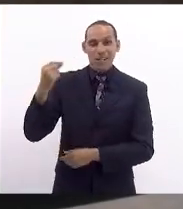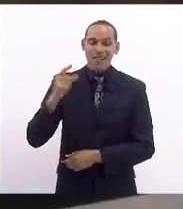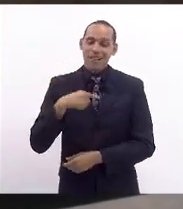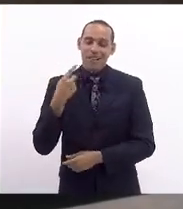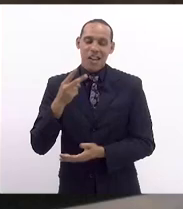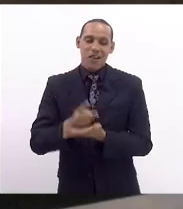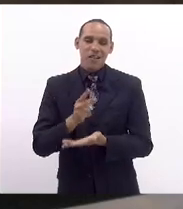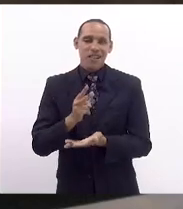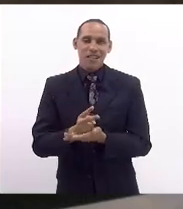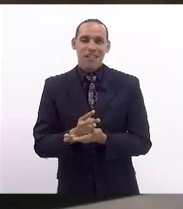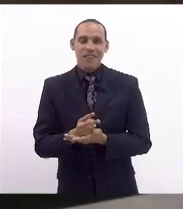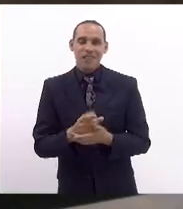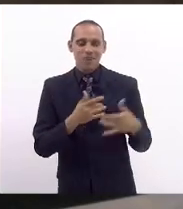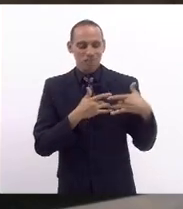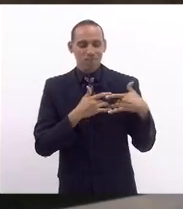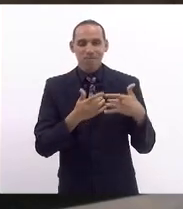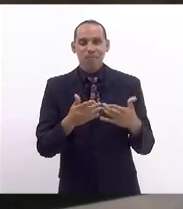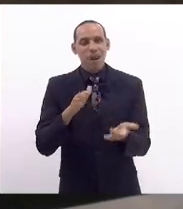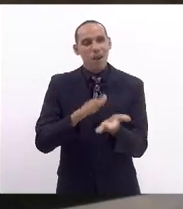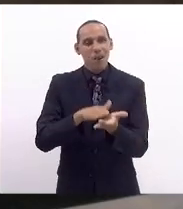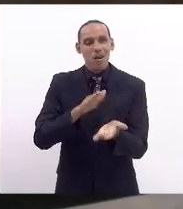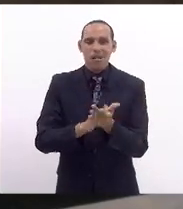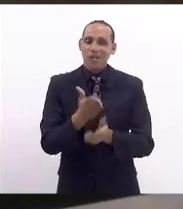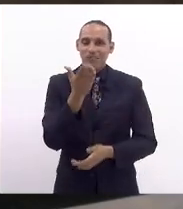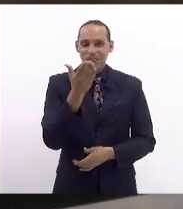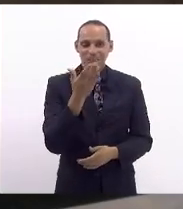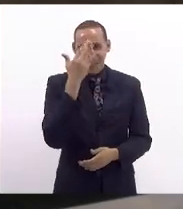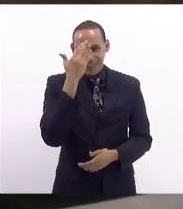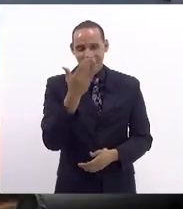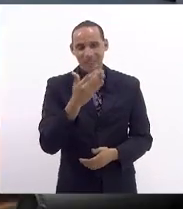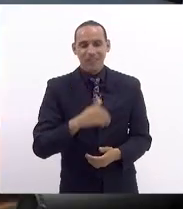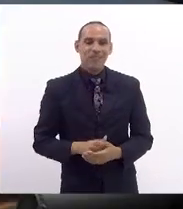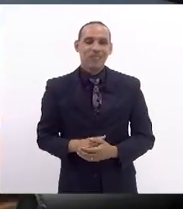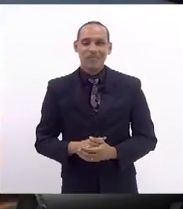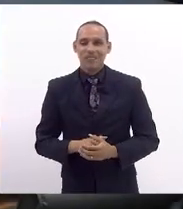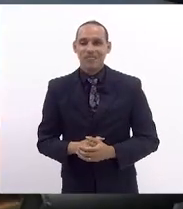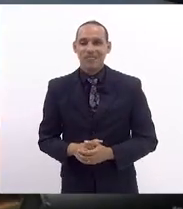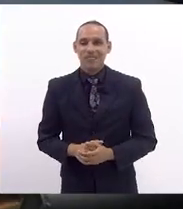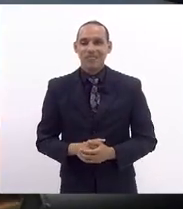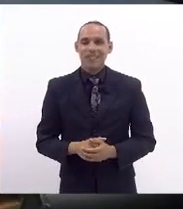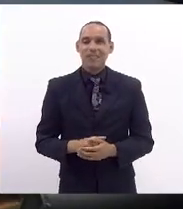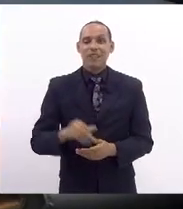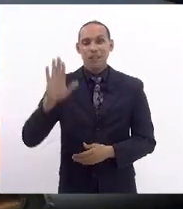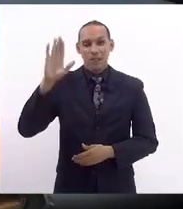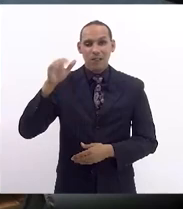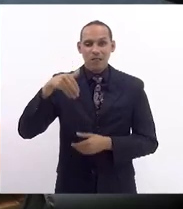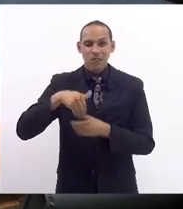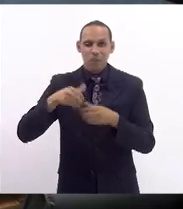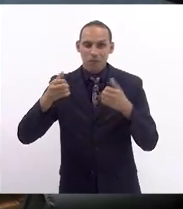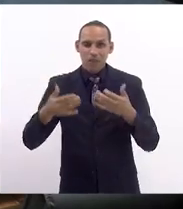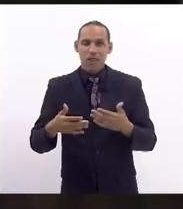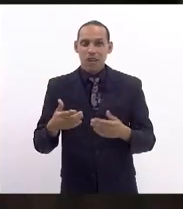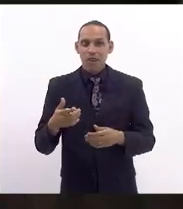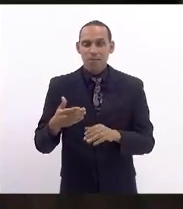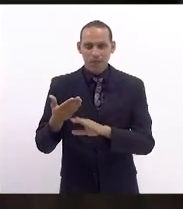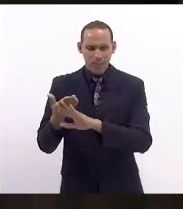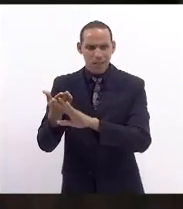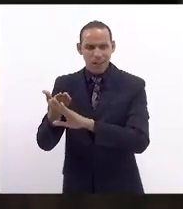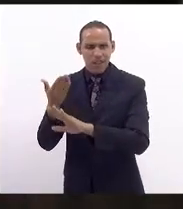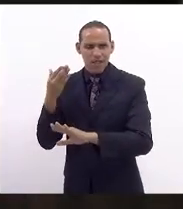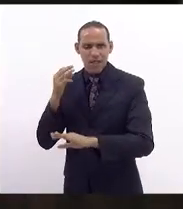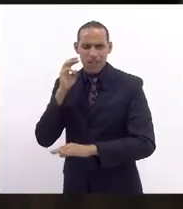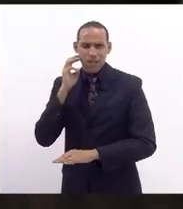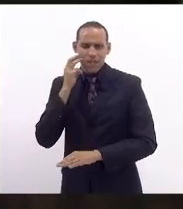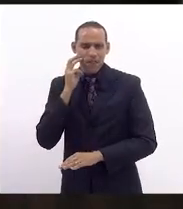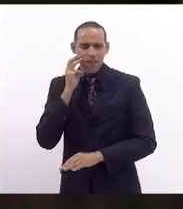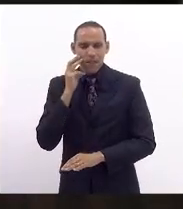à disposição para cobrar de umas excelência porque Obrigado declaração de volta antes de passar a declaração de voto do